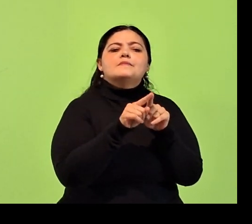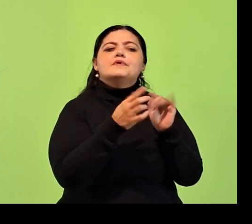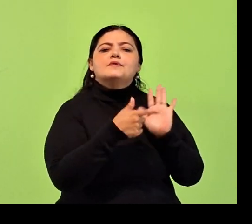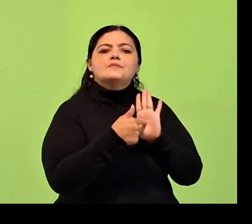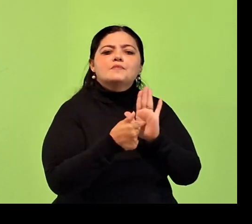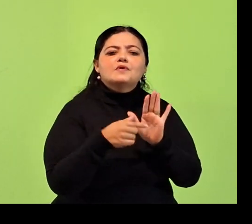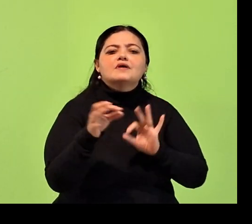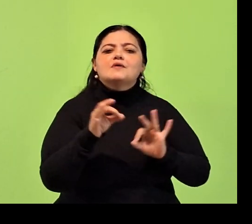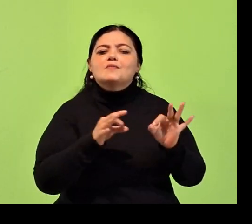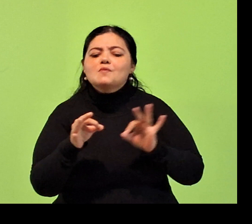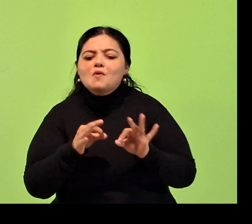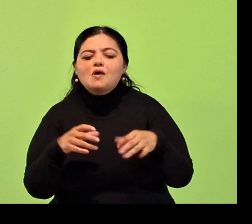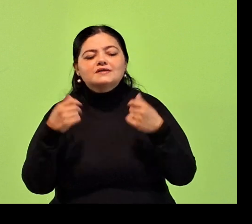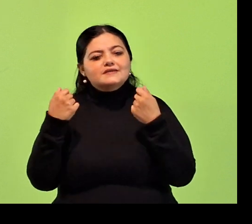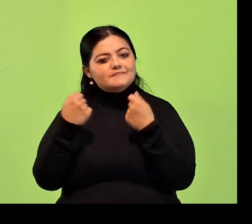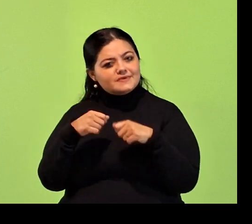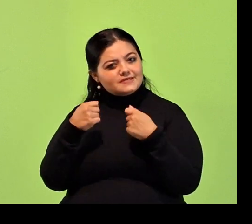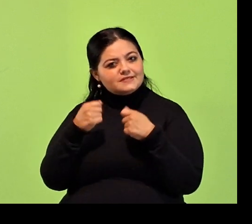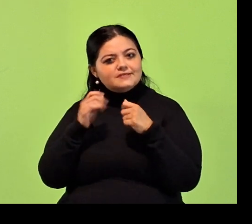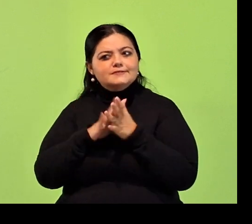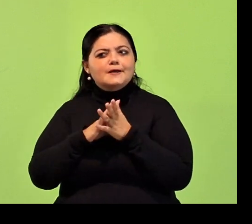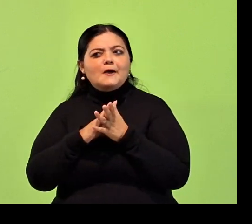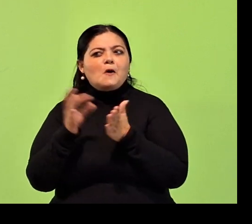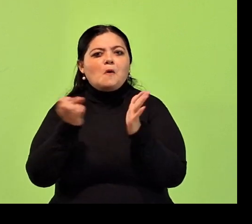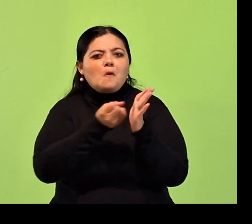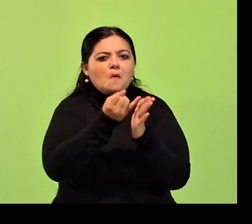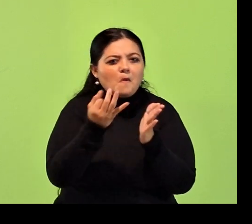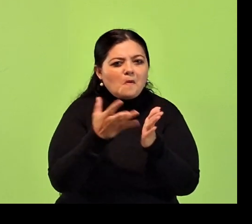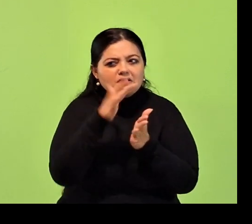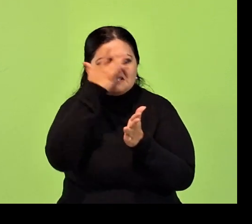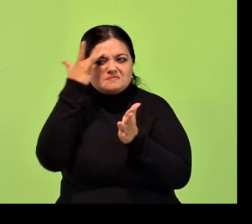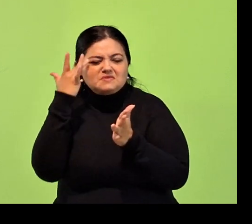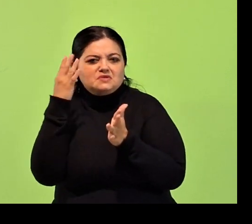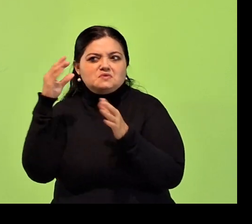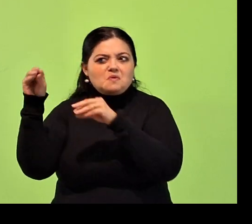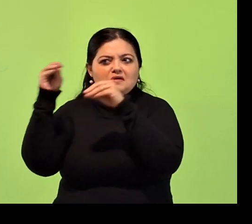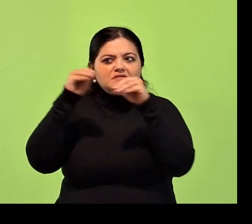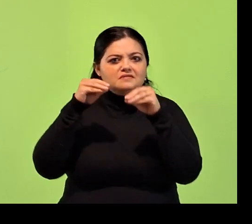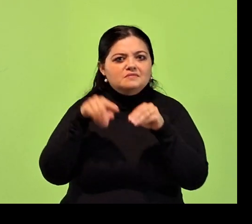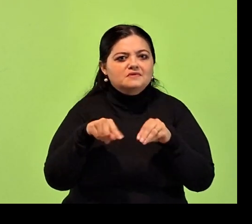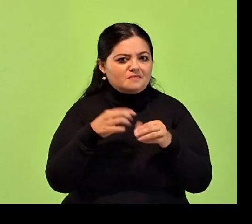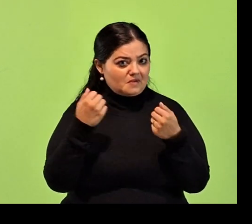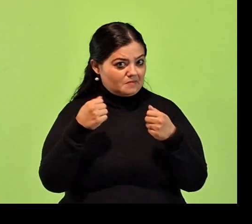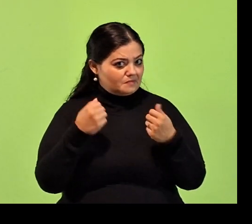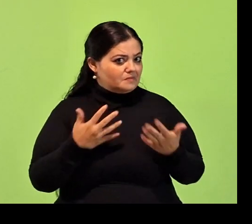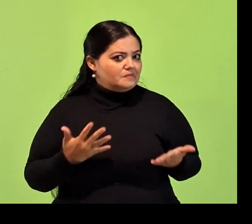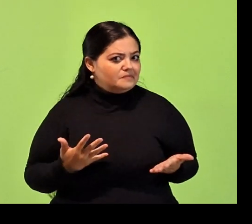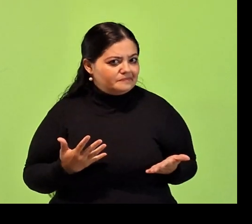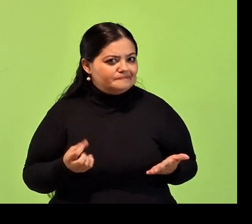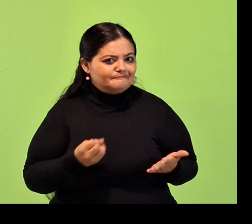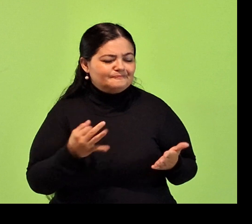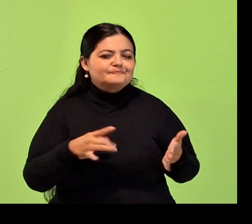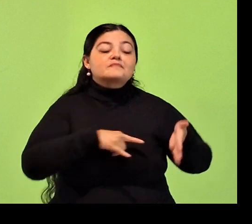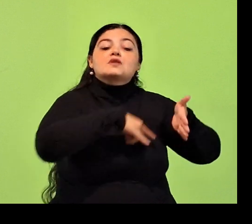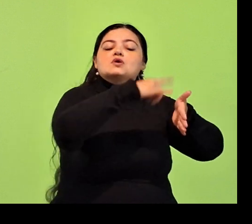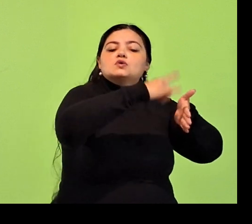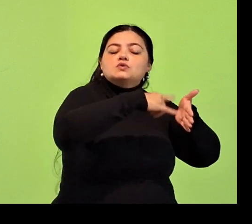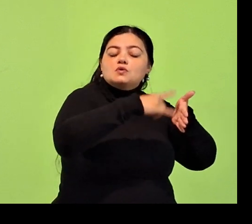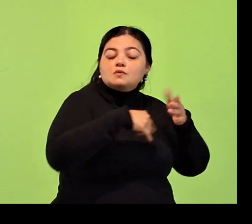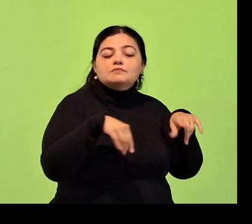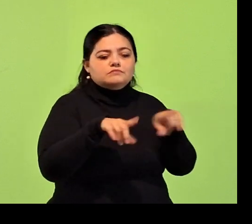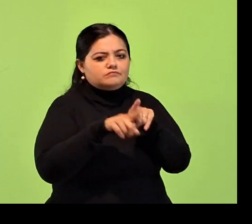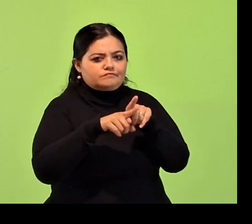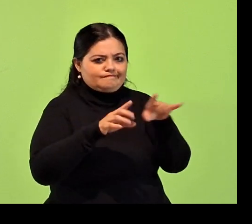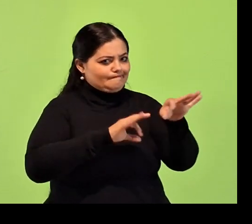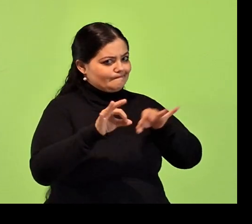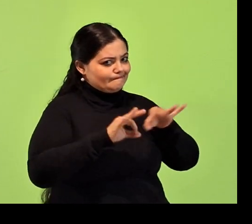de controle populacional relacionado a pessoas imigrantes. Esse documento foi produzido